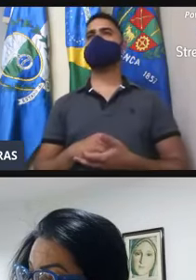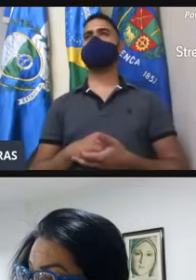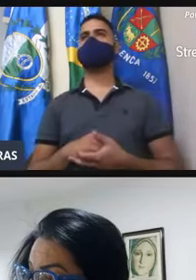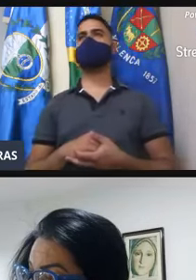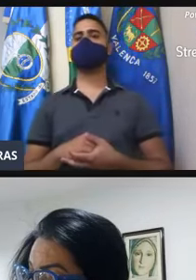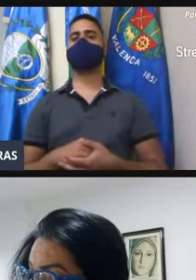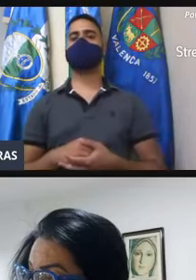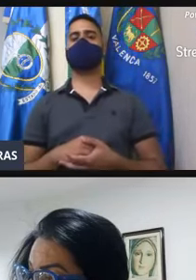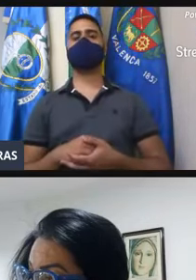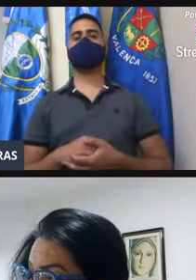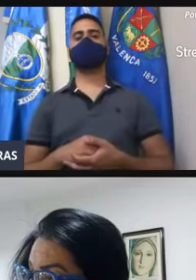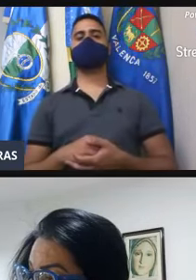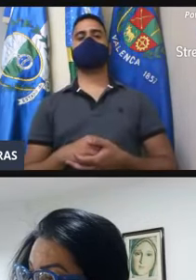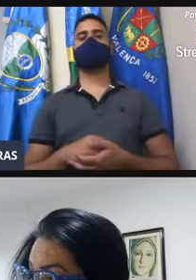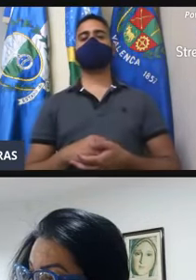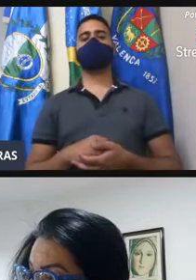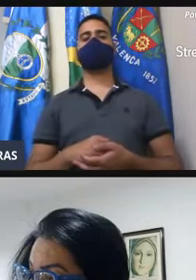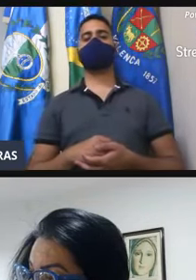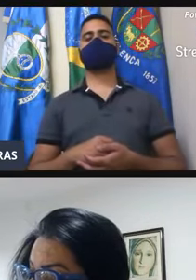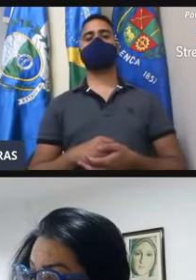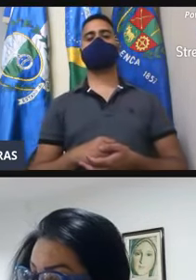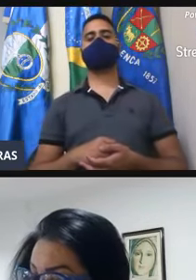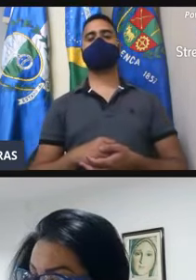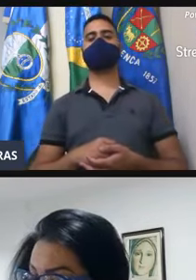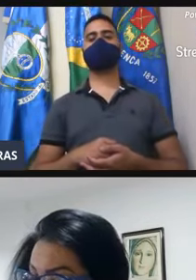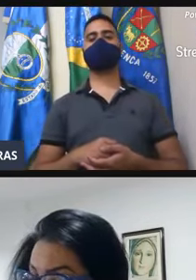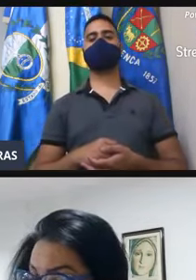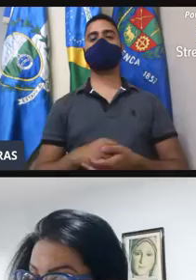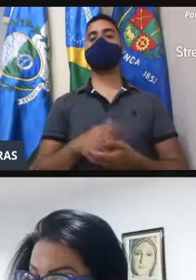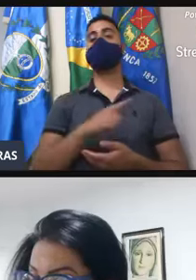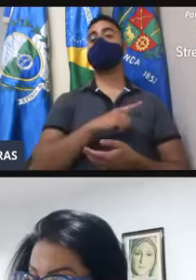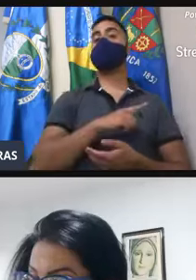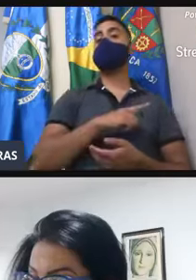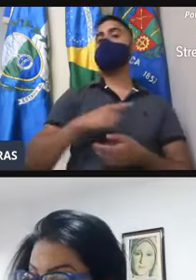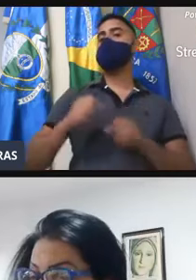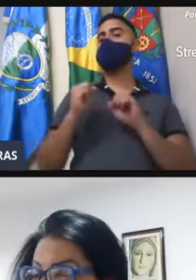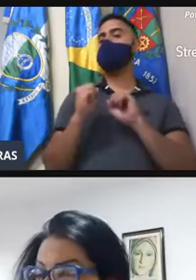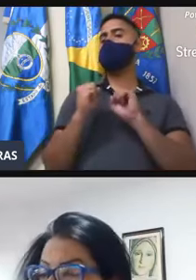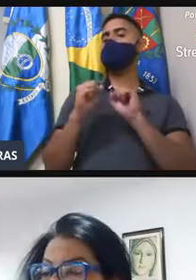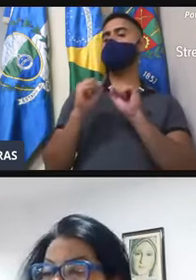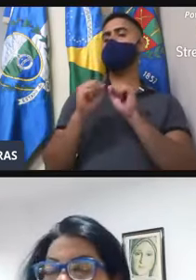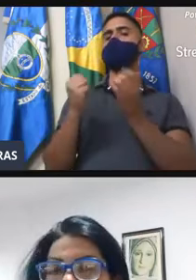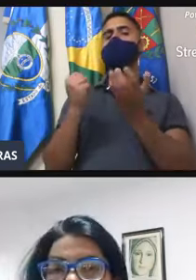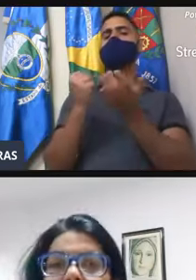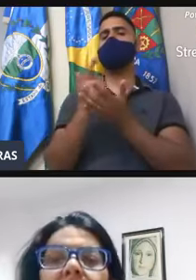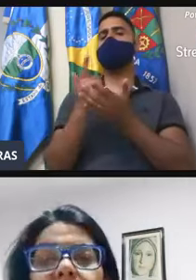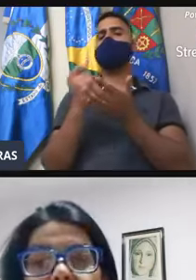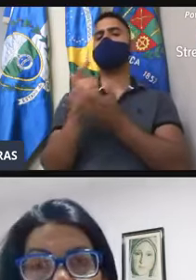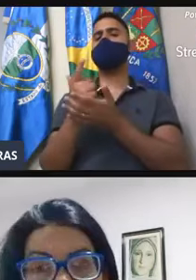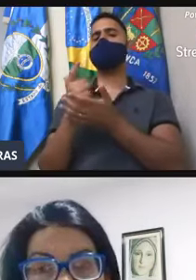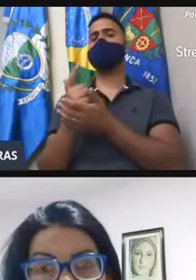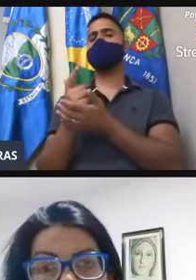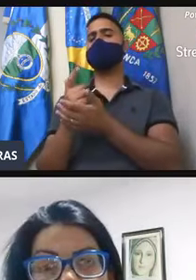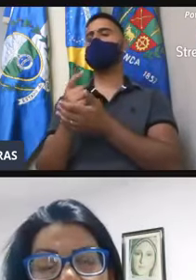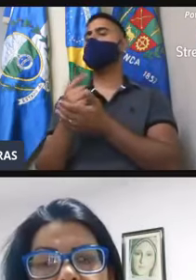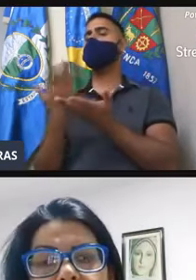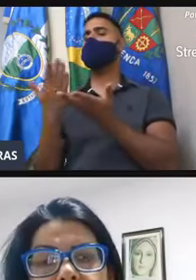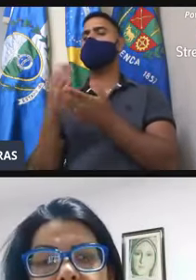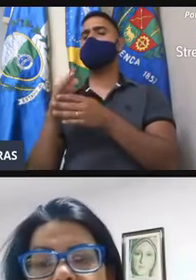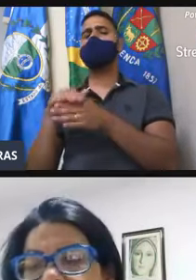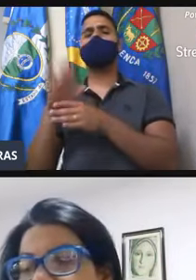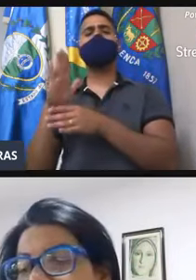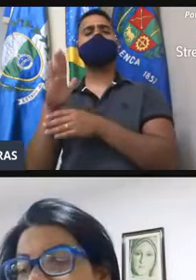para que o governo efetue as compras de maneira direta, de maneira